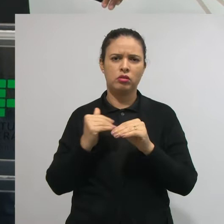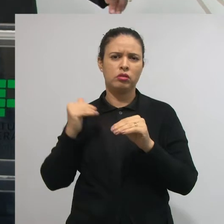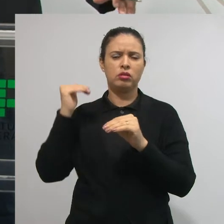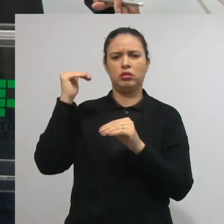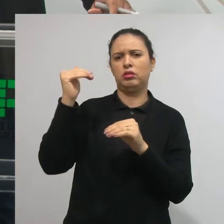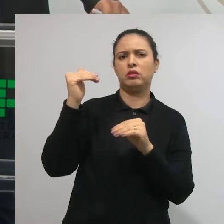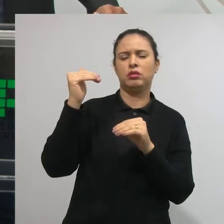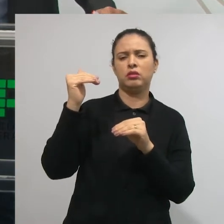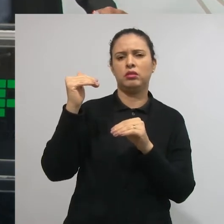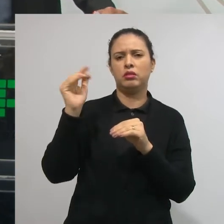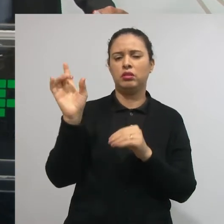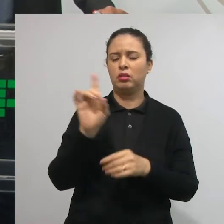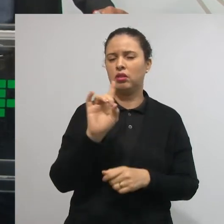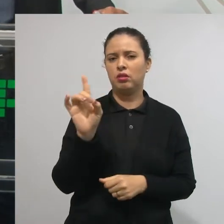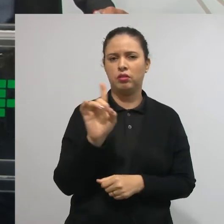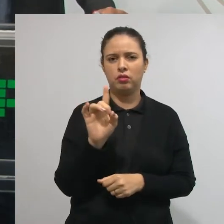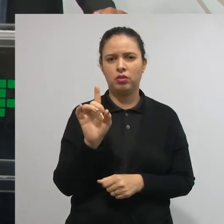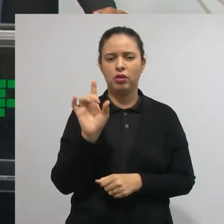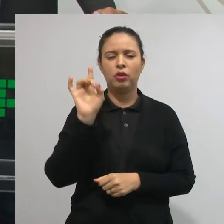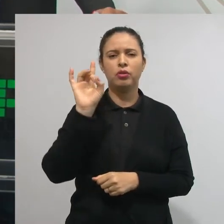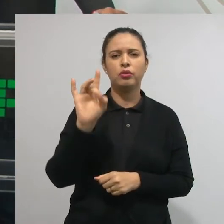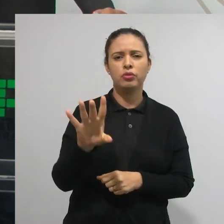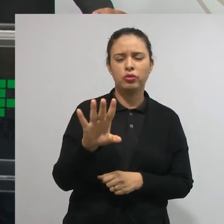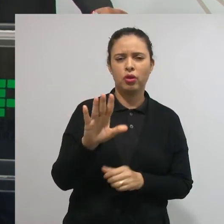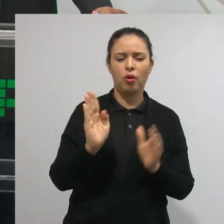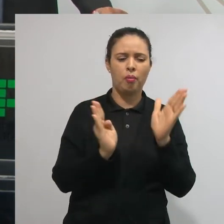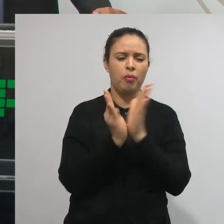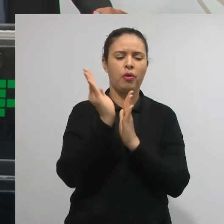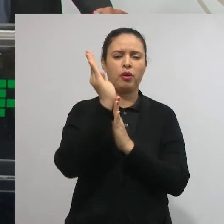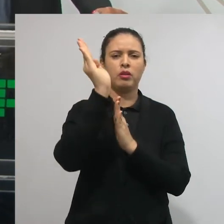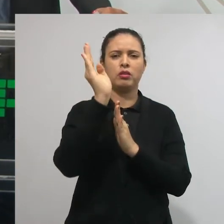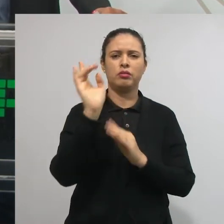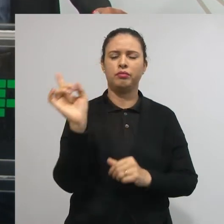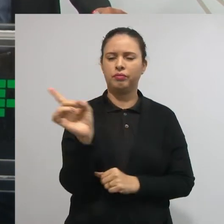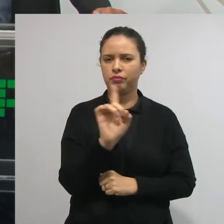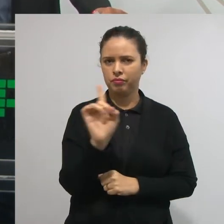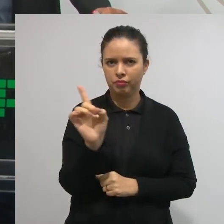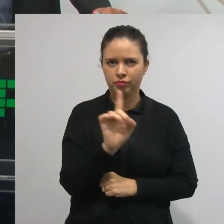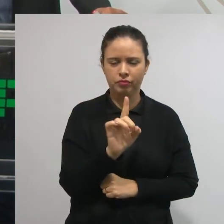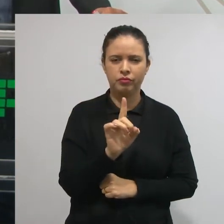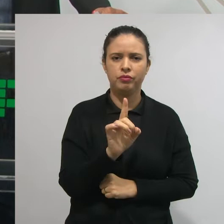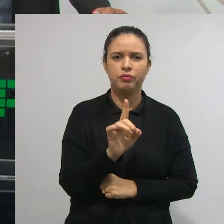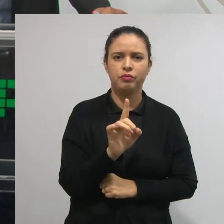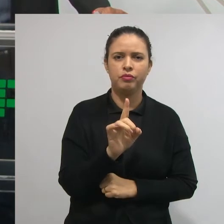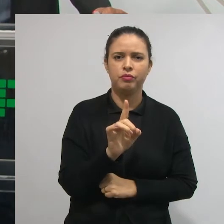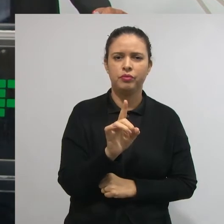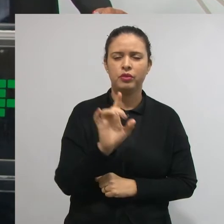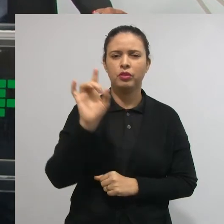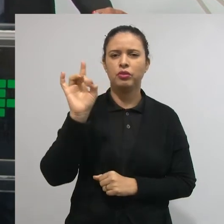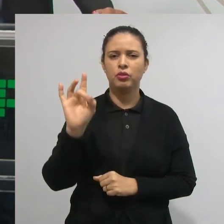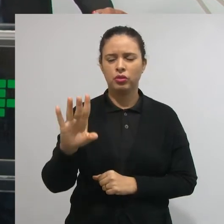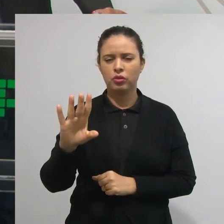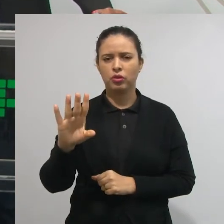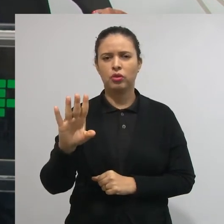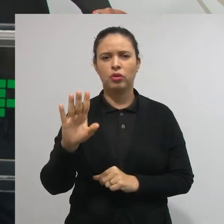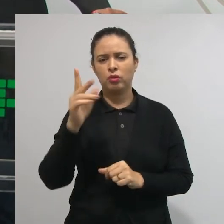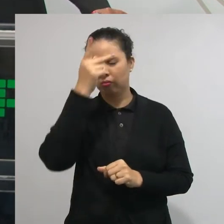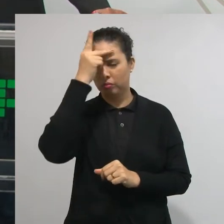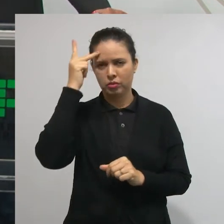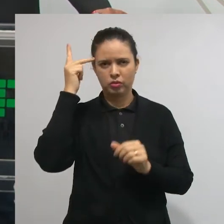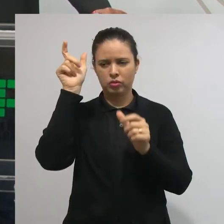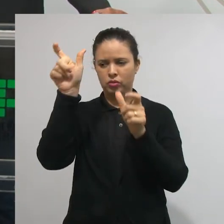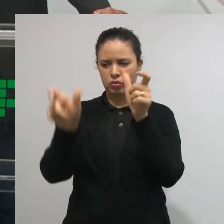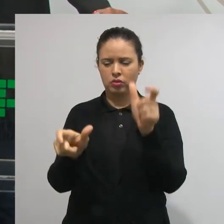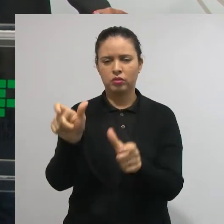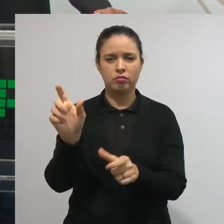hierárquica? Não. Dá para trabalhar só a parte burocrática? Não. Dá para trabalhar só a parte das